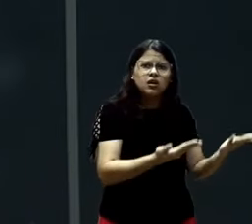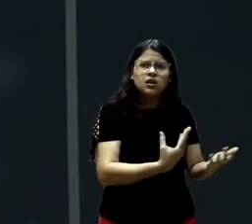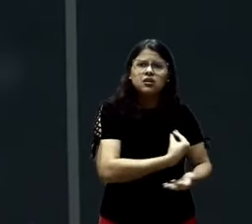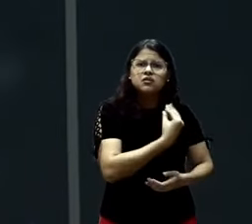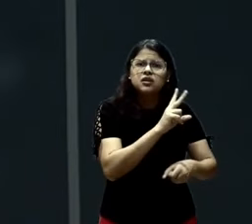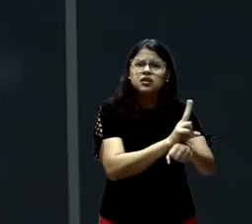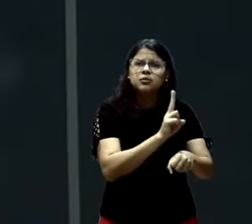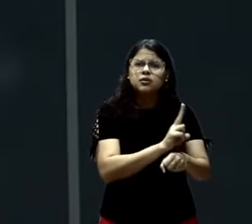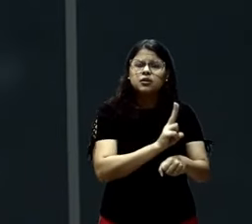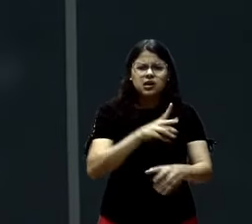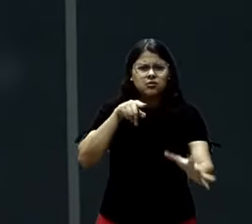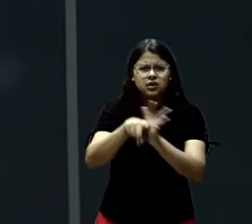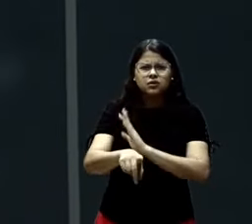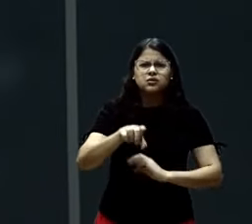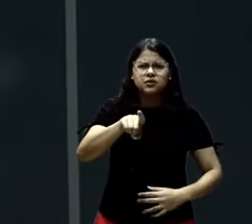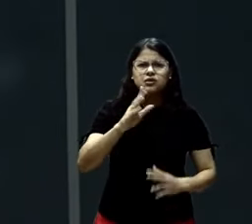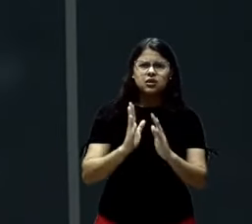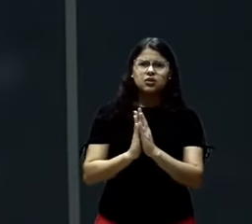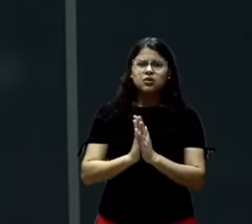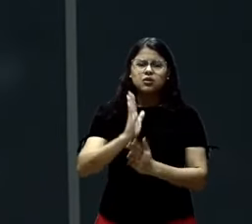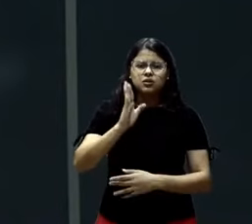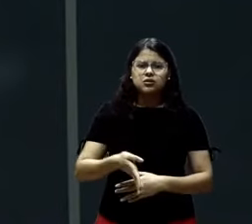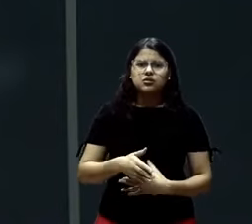Tem orado? Pastor,